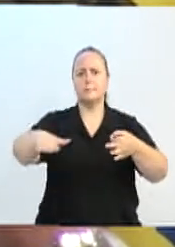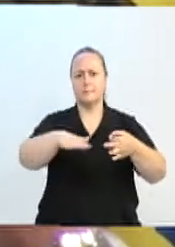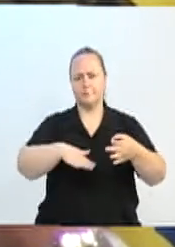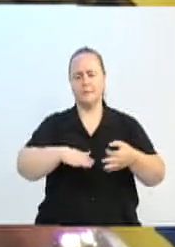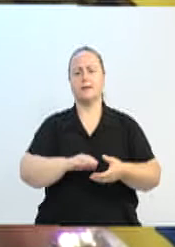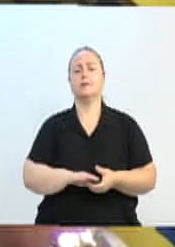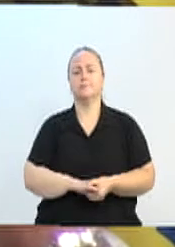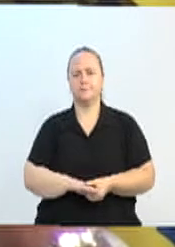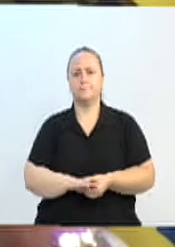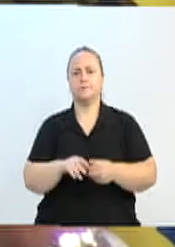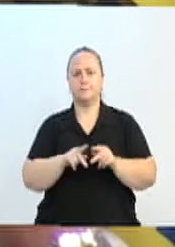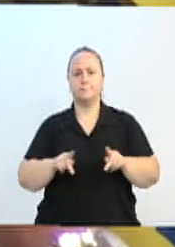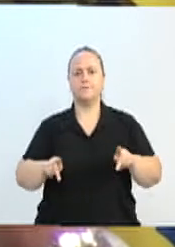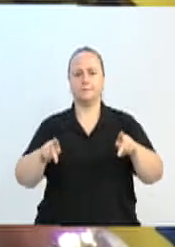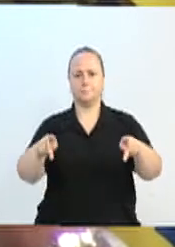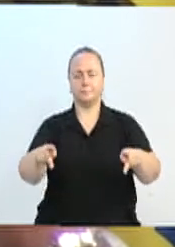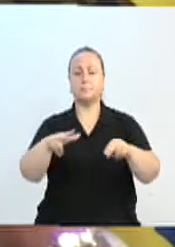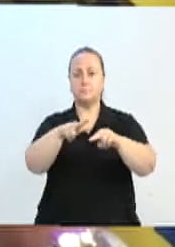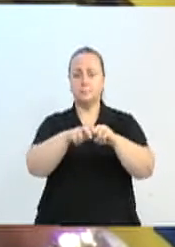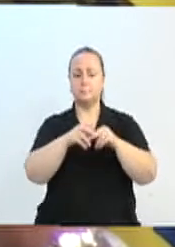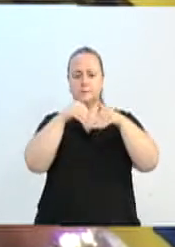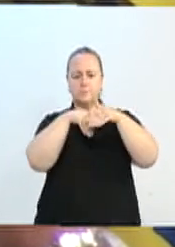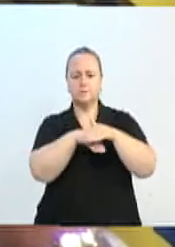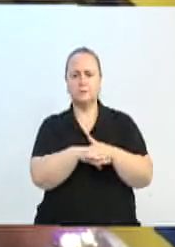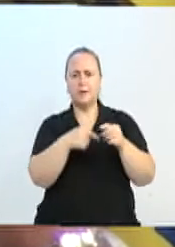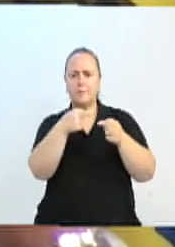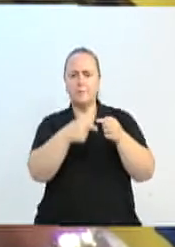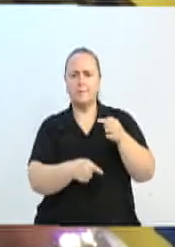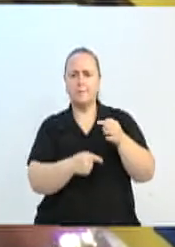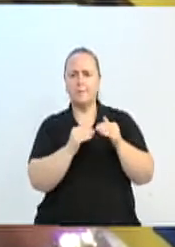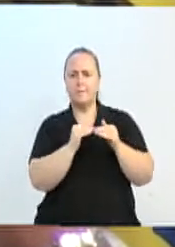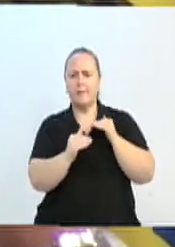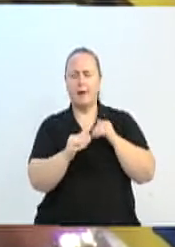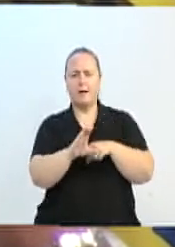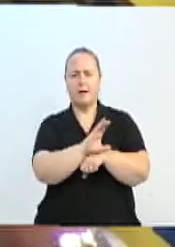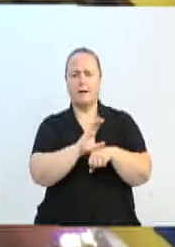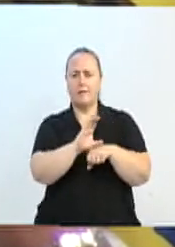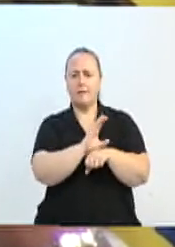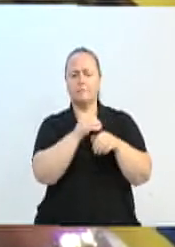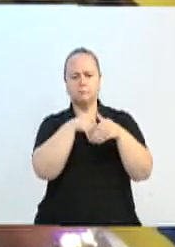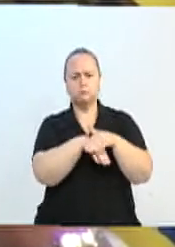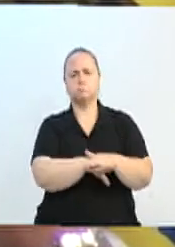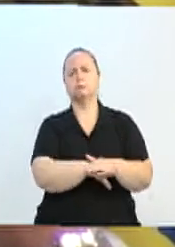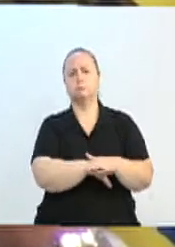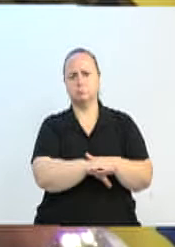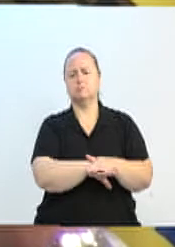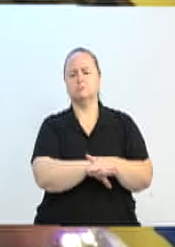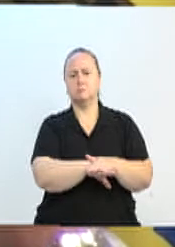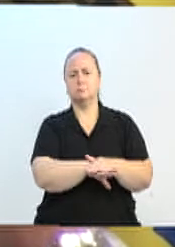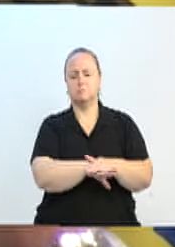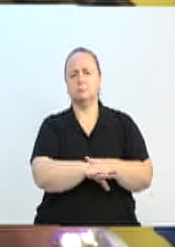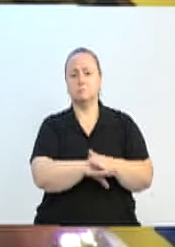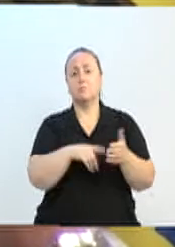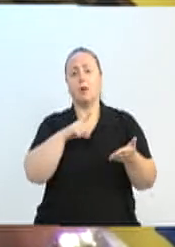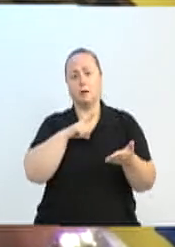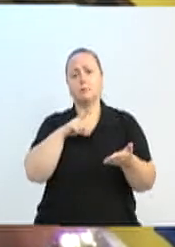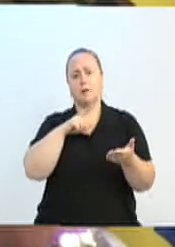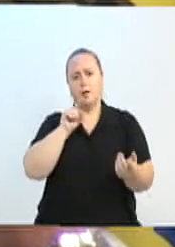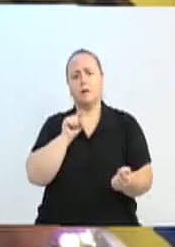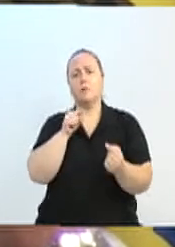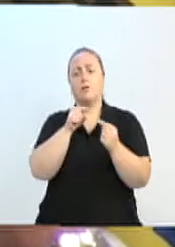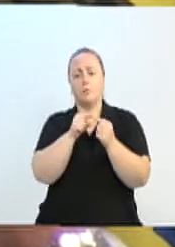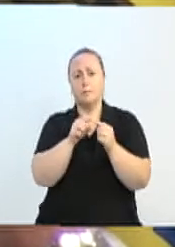isso aqui vamos dezenas de matérias em constitucionais que eram motivadas das melhores intenções